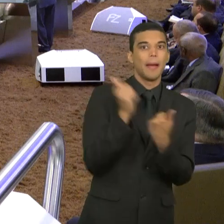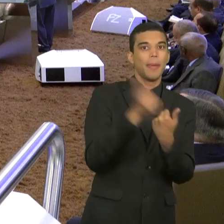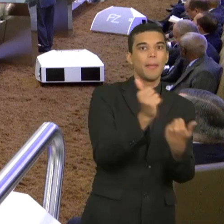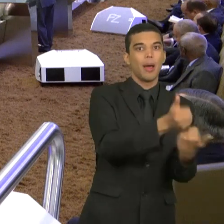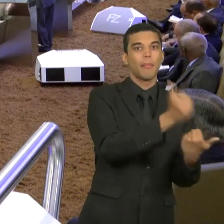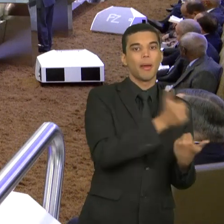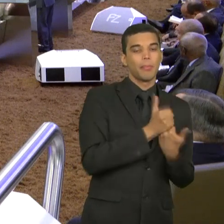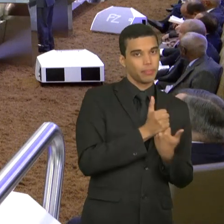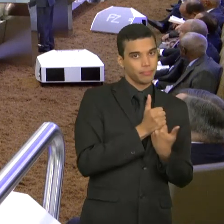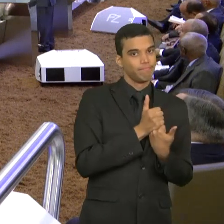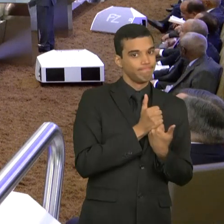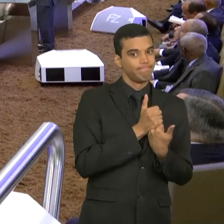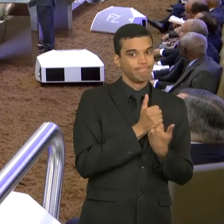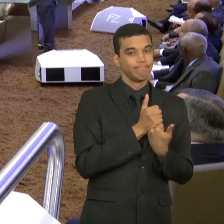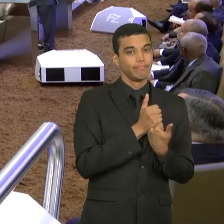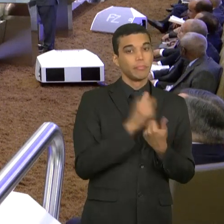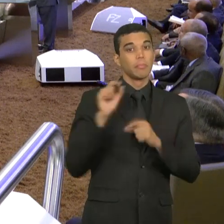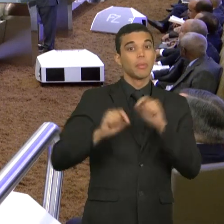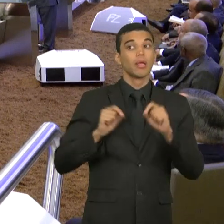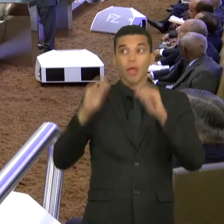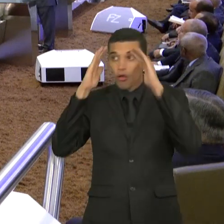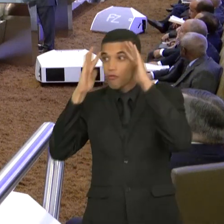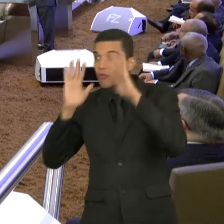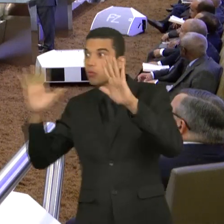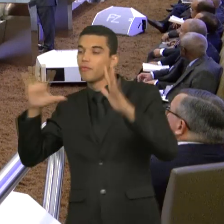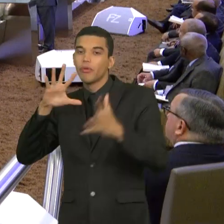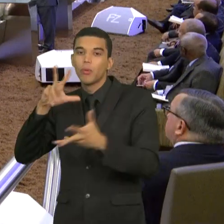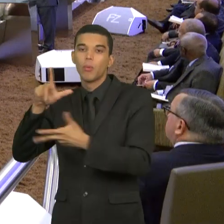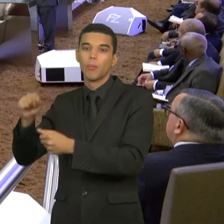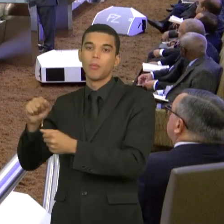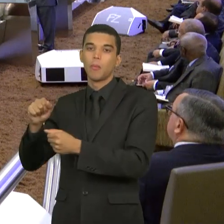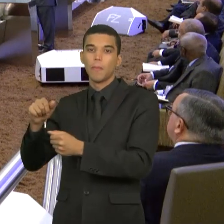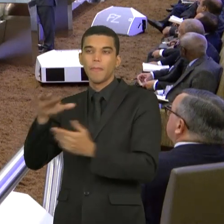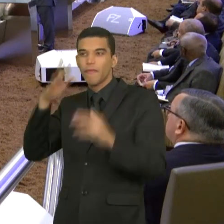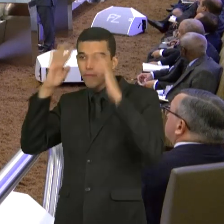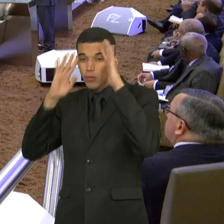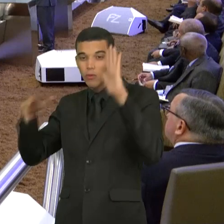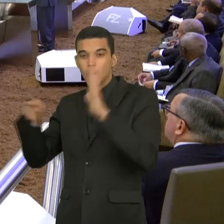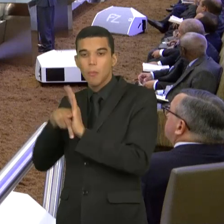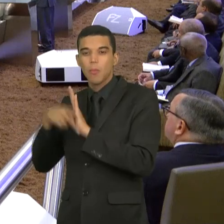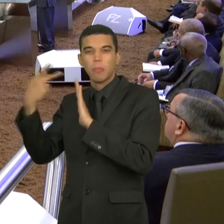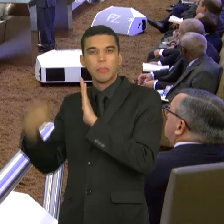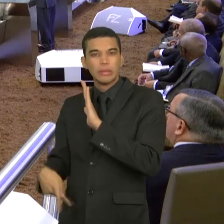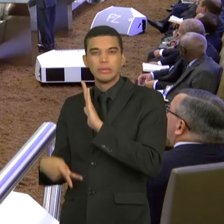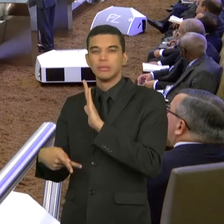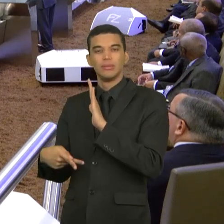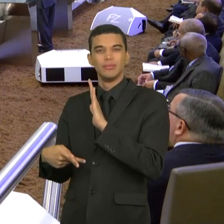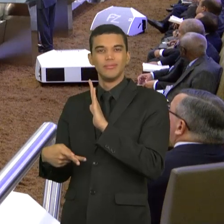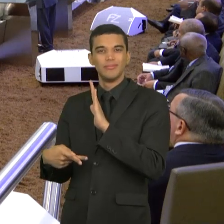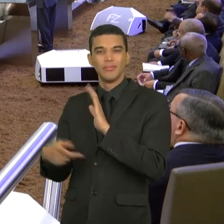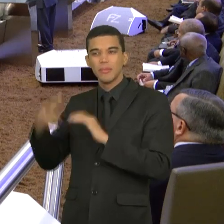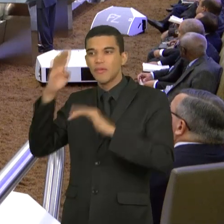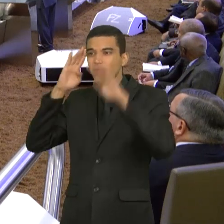uma visão de uma filosofia barata de uma filosofia